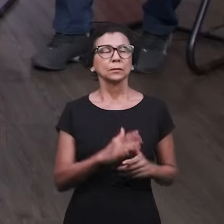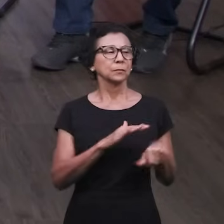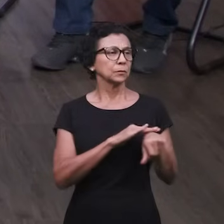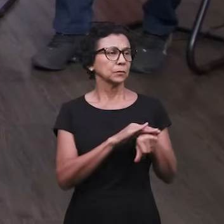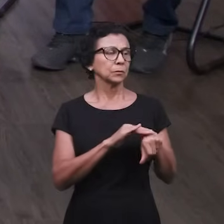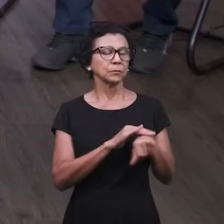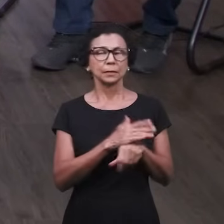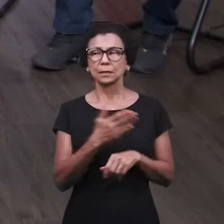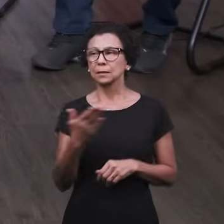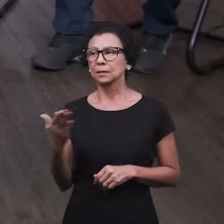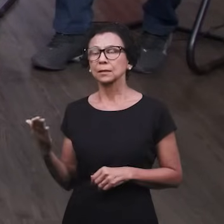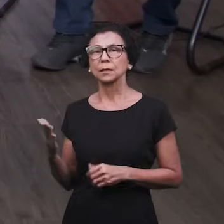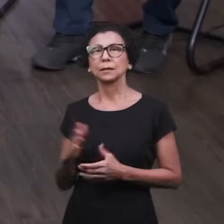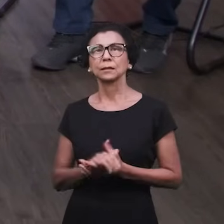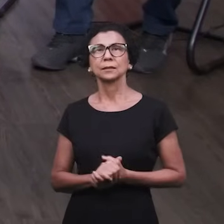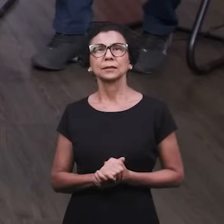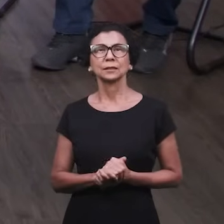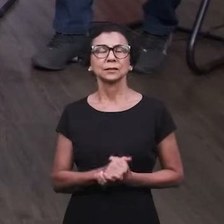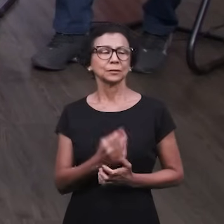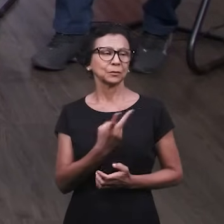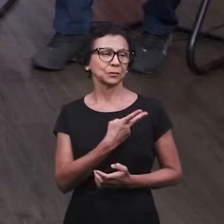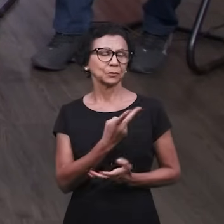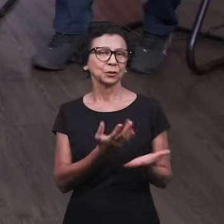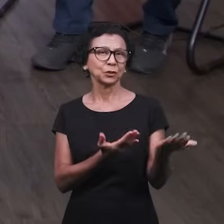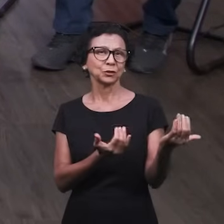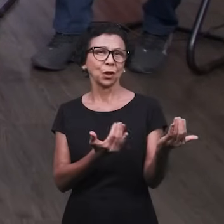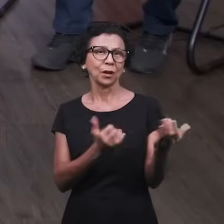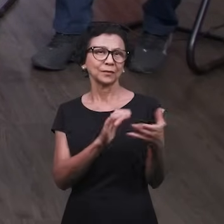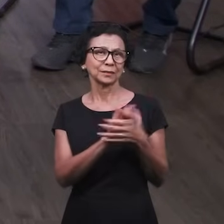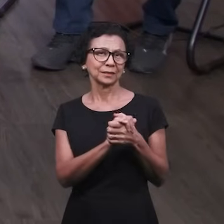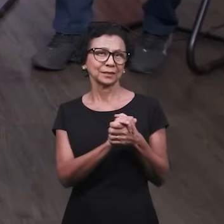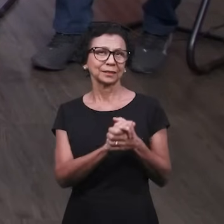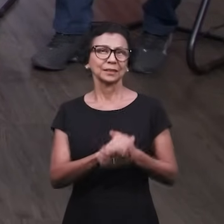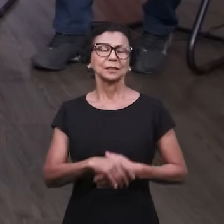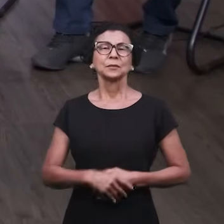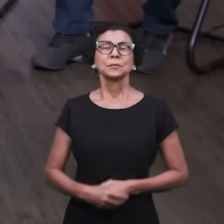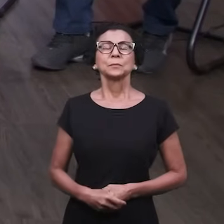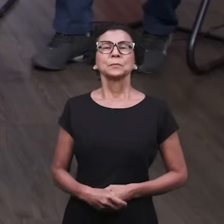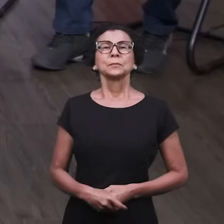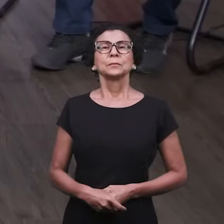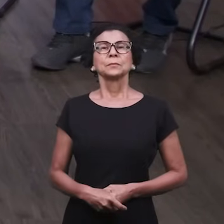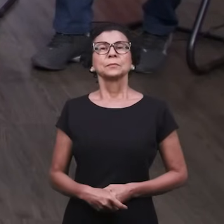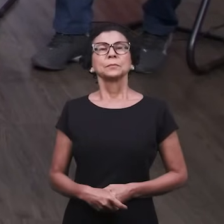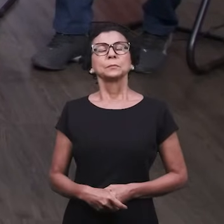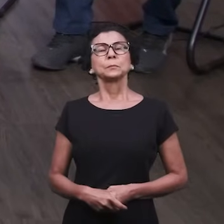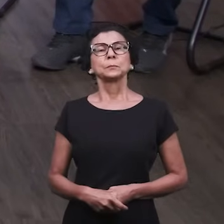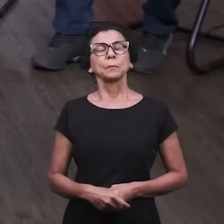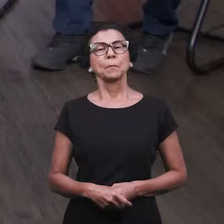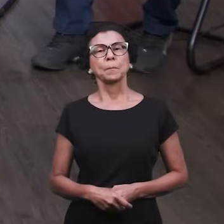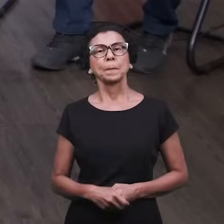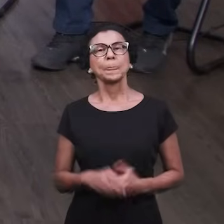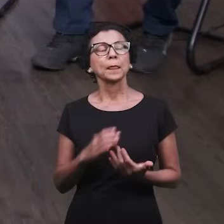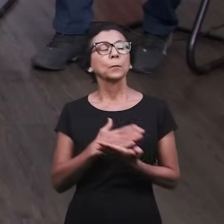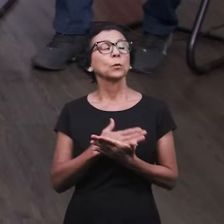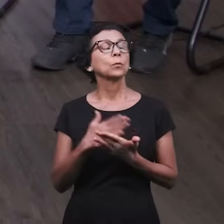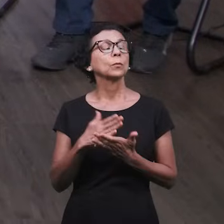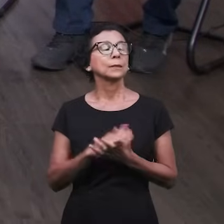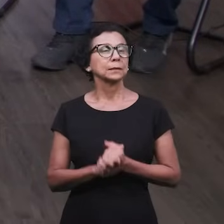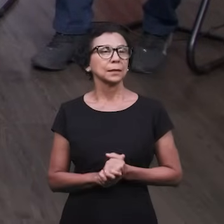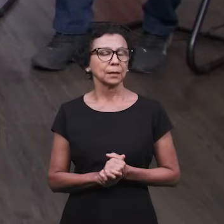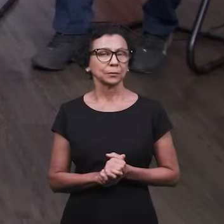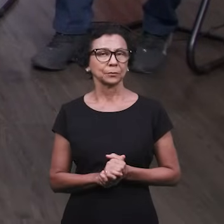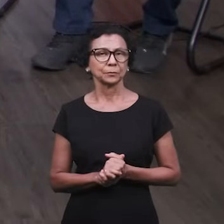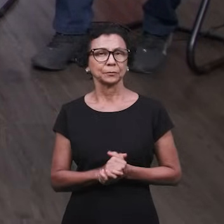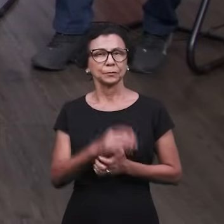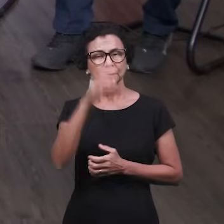Vamos começar com um jovem casal aqui. Como é que os irmãos chegaram no louvor? Os irmãos são da obra desde novo,